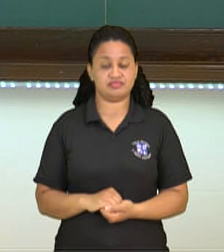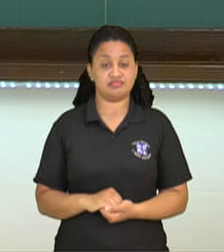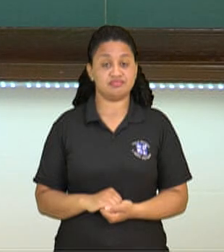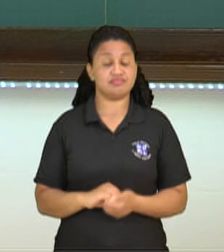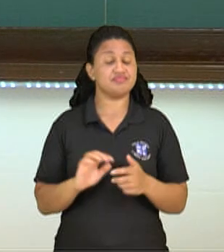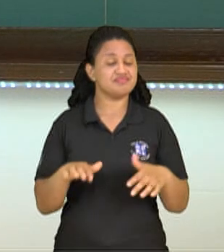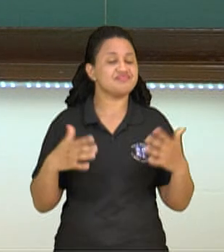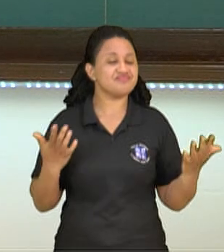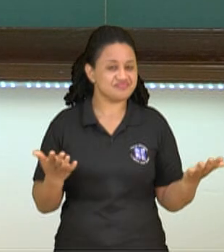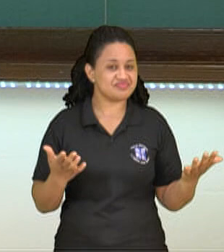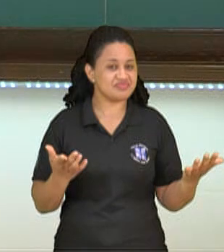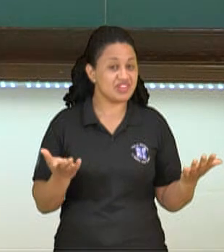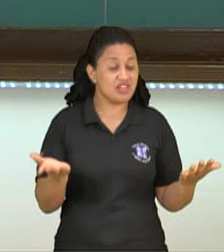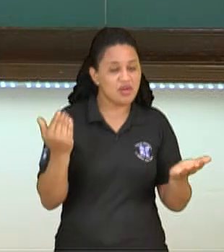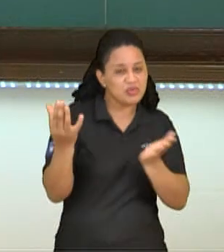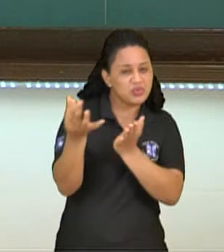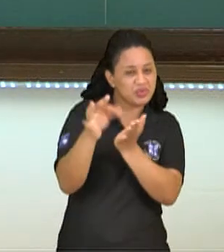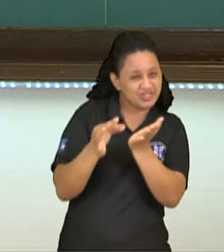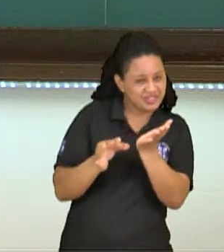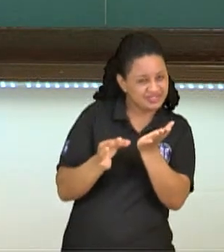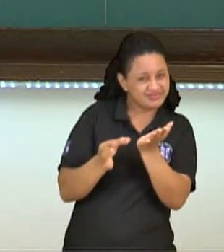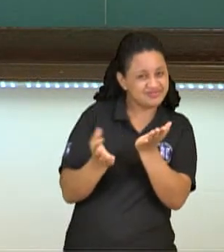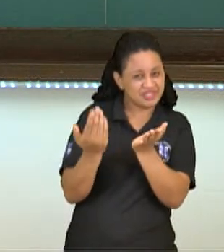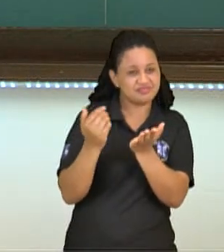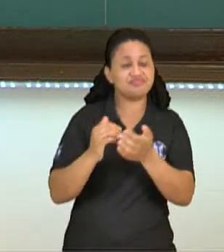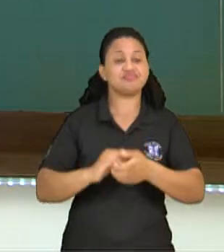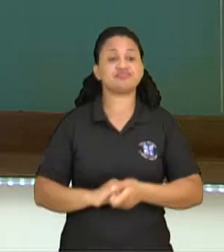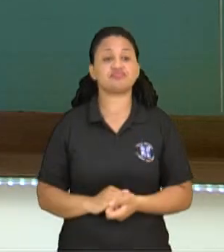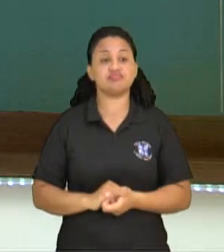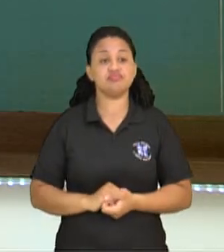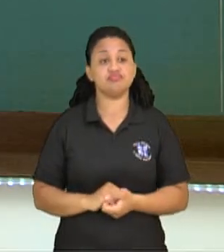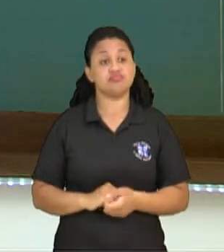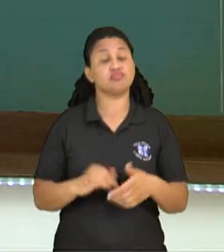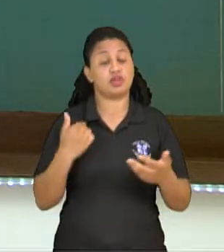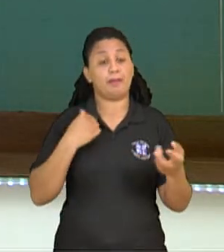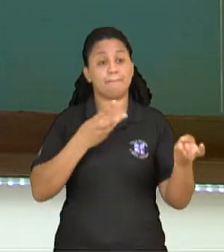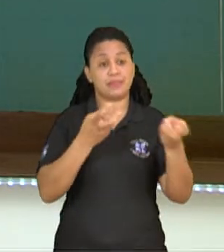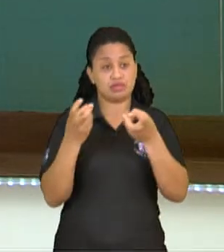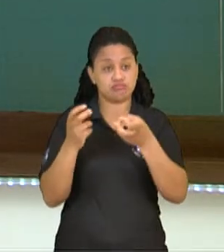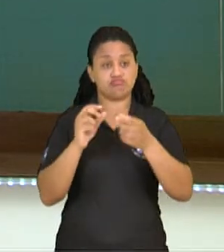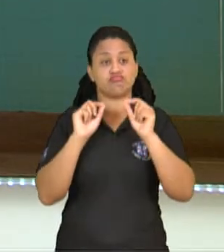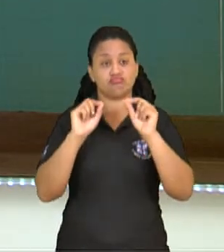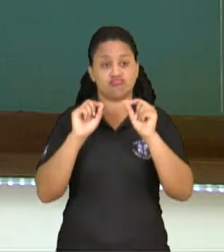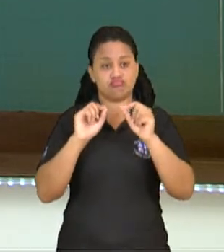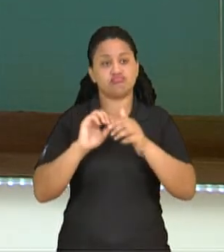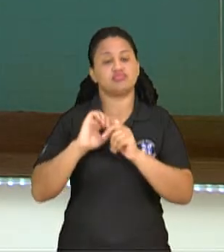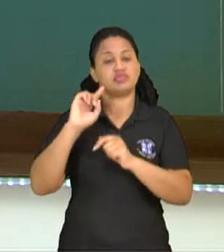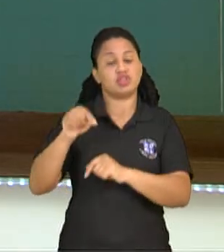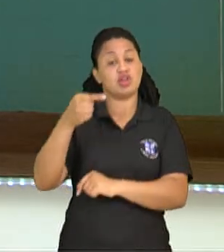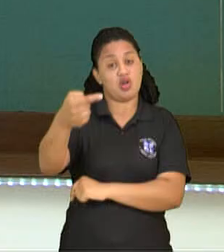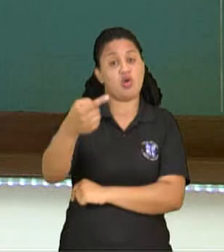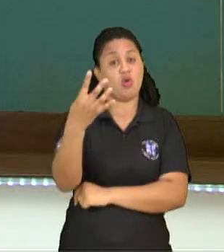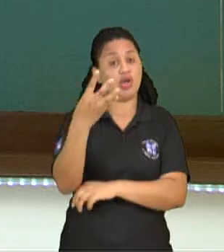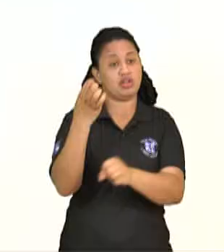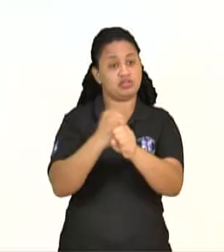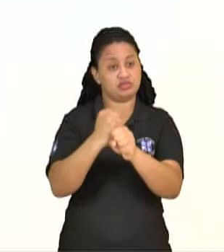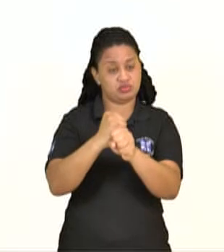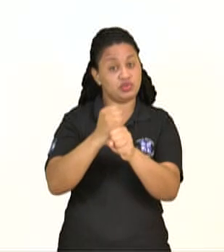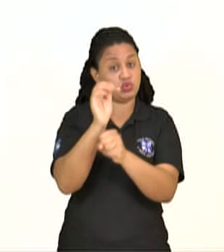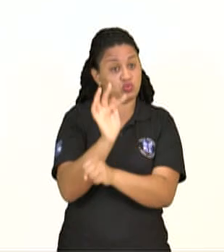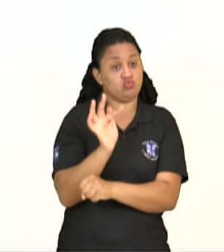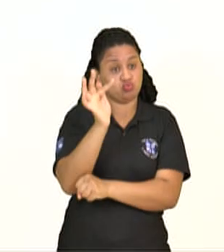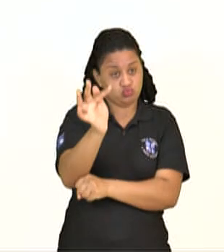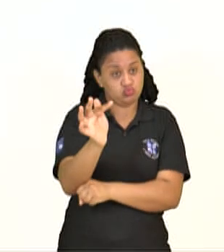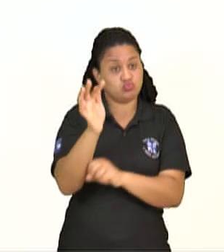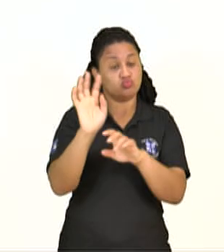E aí, galerinha, bora fazer essa correção com a prof? Então, vem aqui, me acompanhe, olha só. Então, daqui a 4 anos, é lá no futuro,